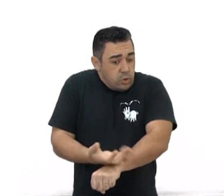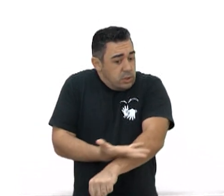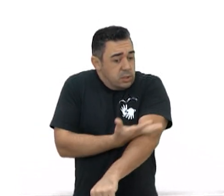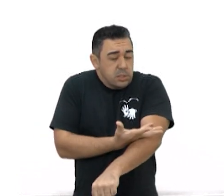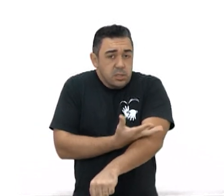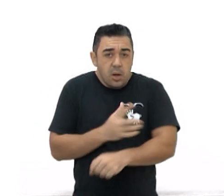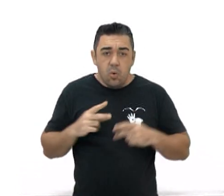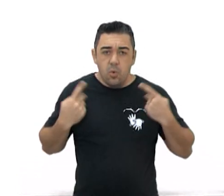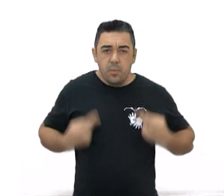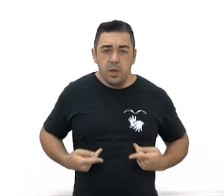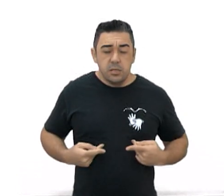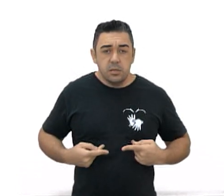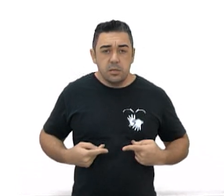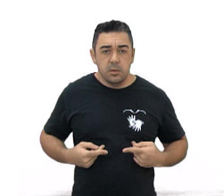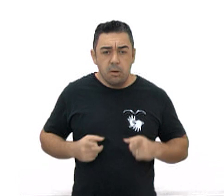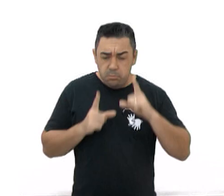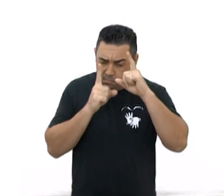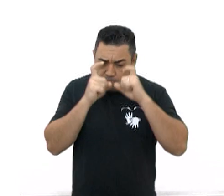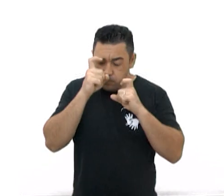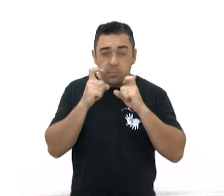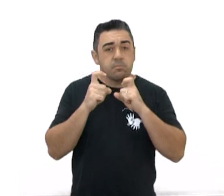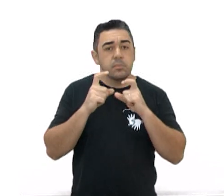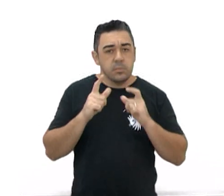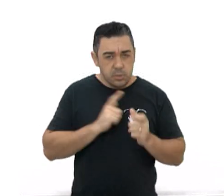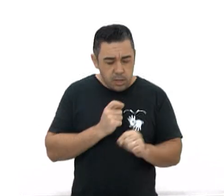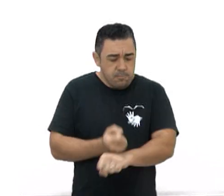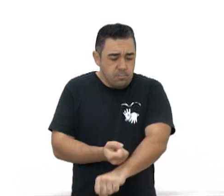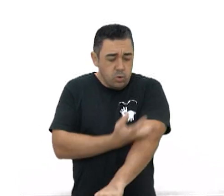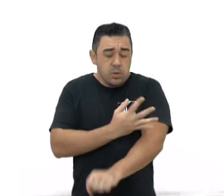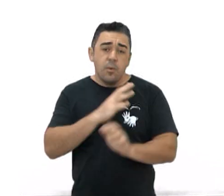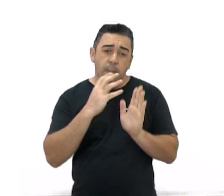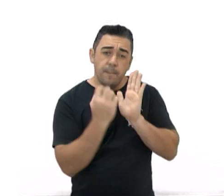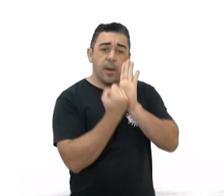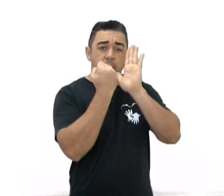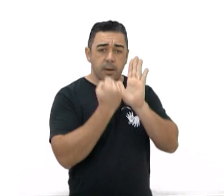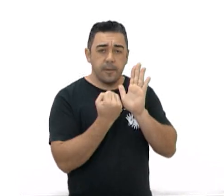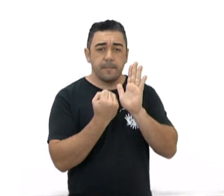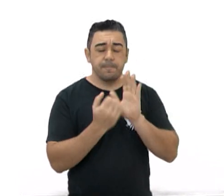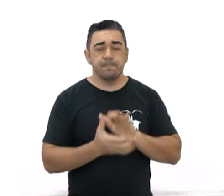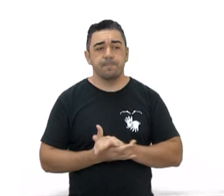Eles querem mostrar essa emoção pelas imagens.